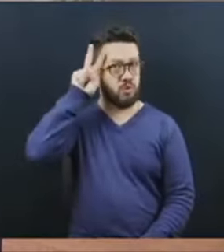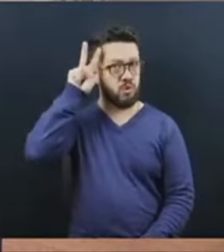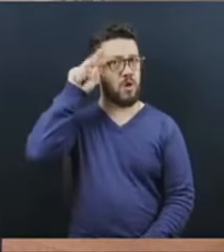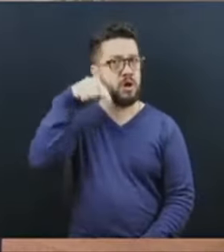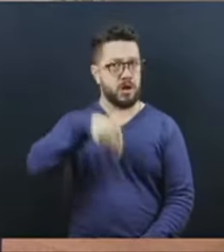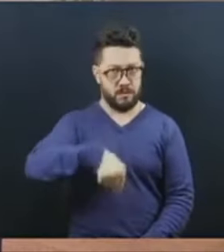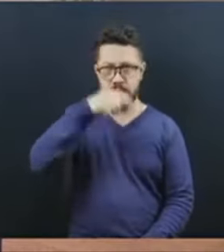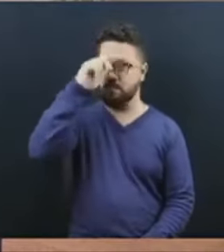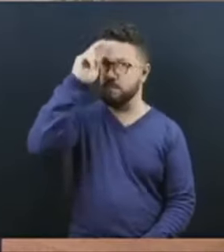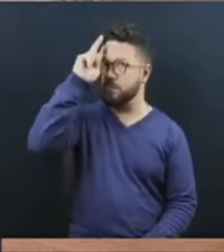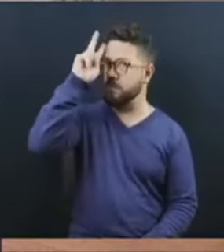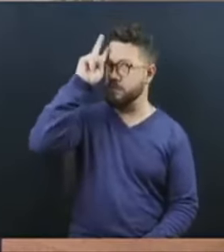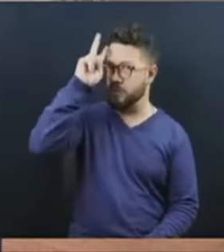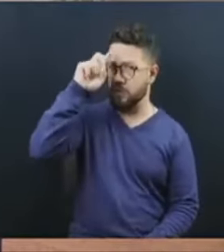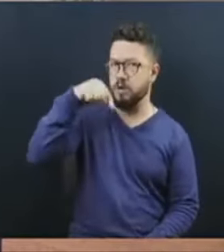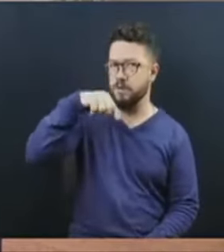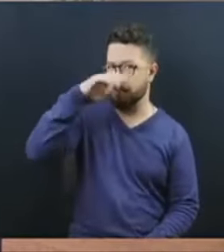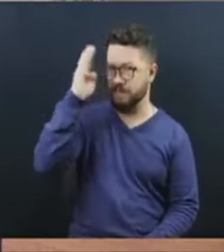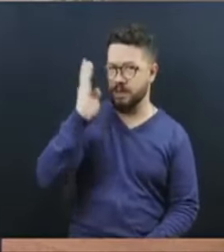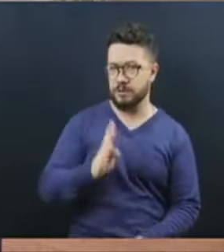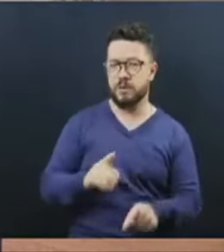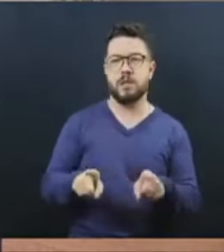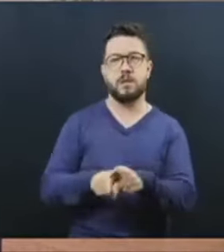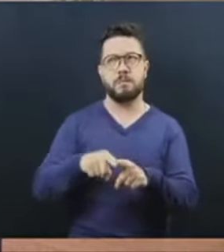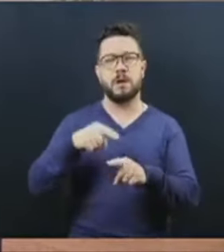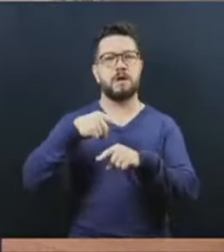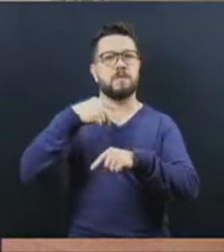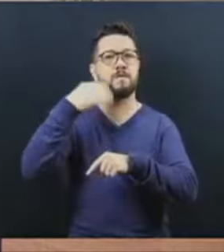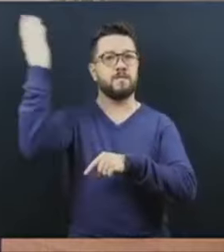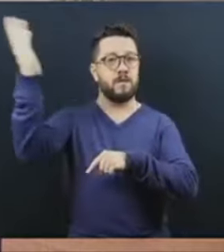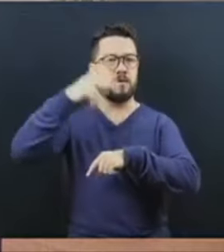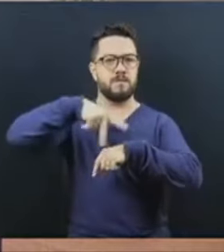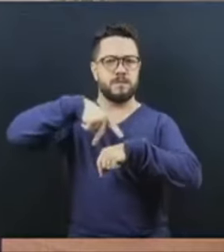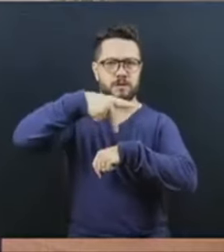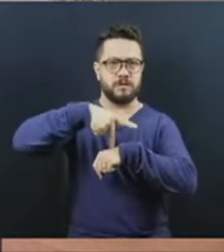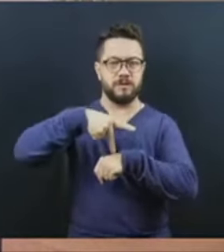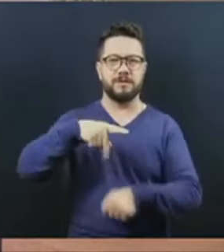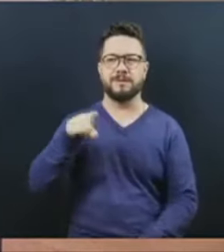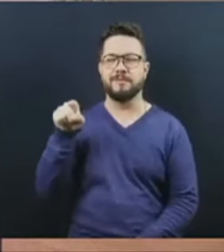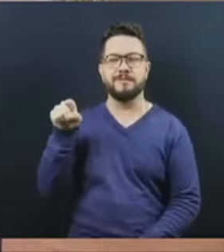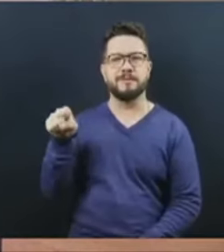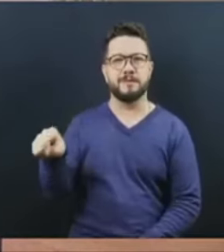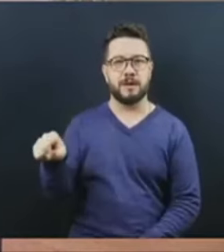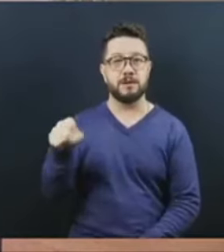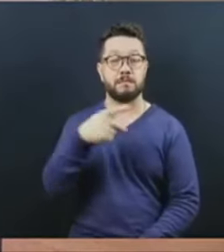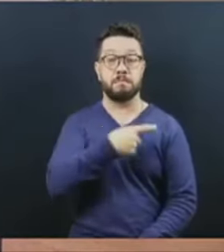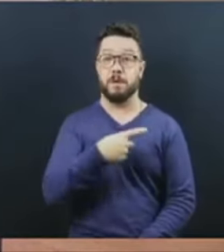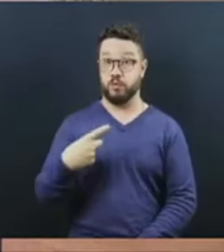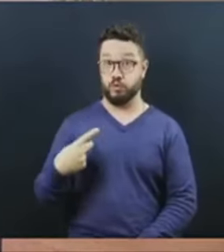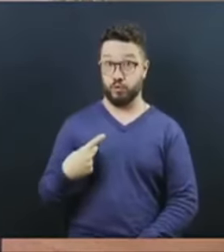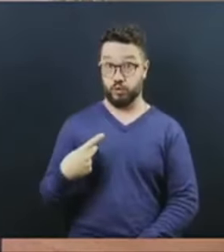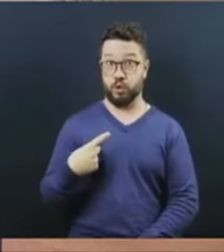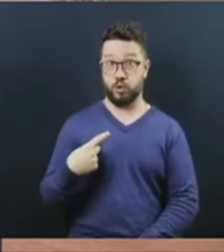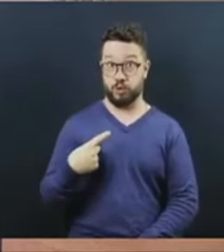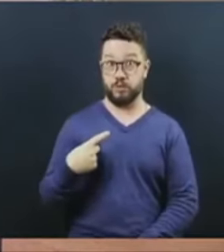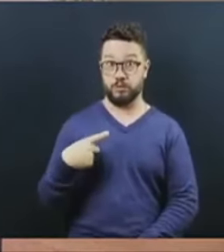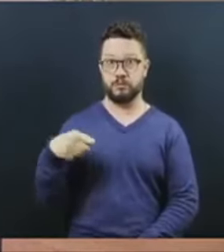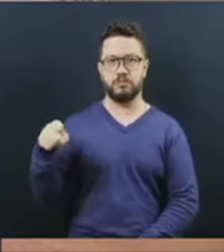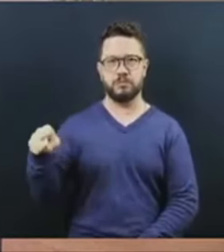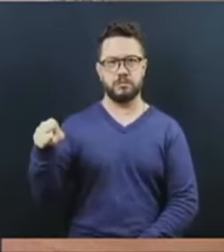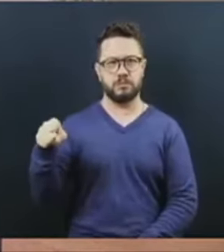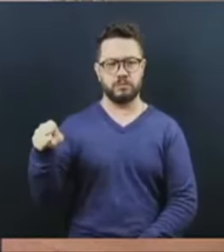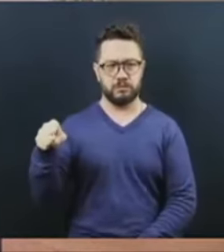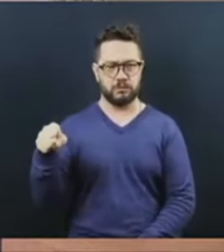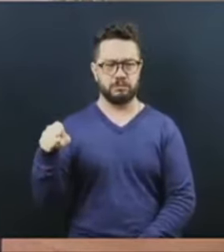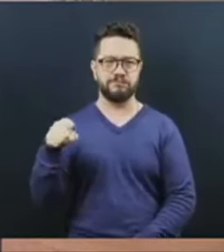o saudoso missionário Davi Miranda, líder da Igreja Pentecostal Deus e Amor, que hoje dorme no Senhor.